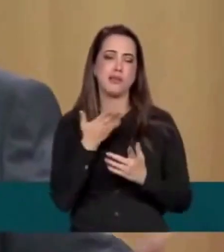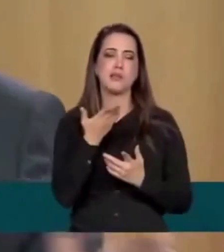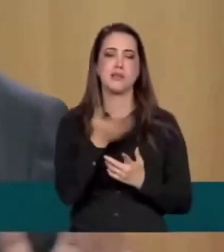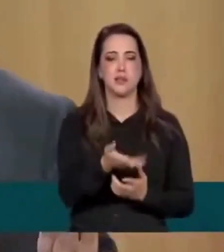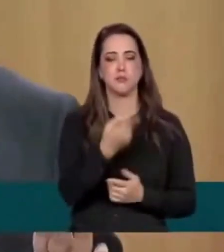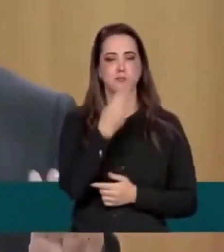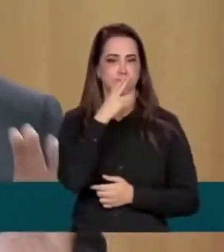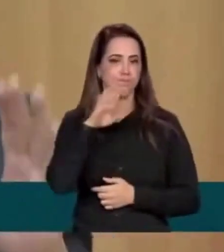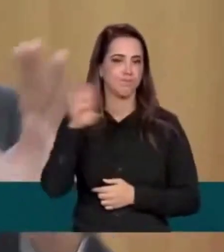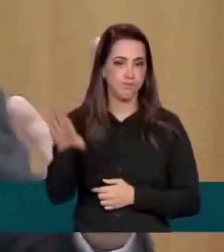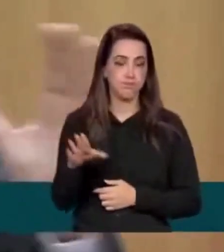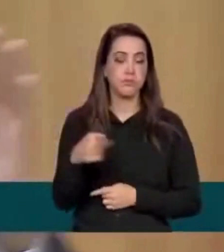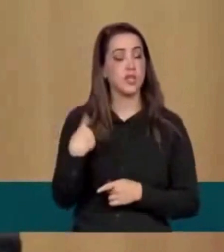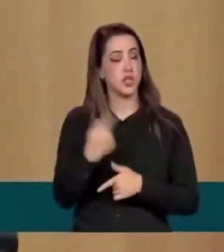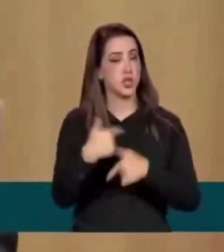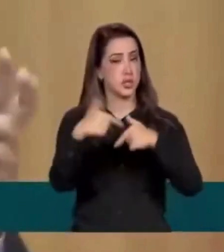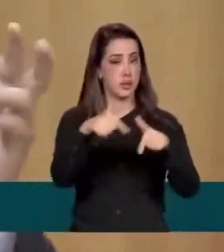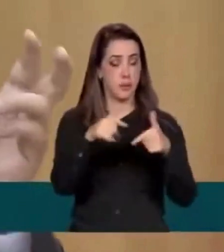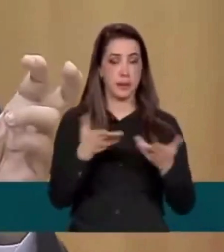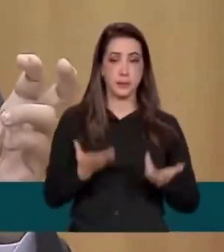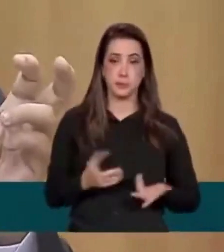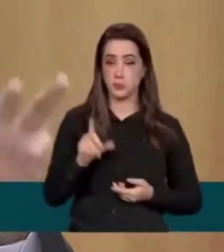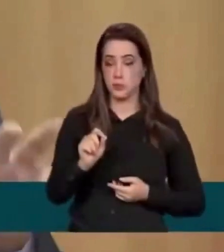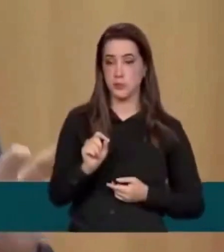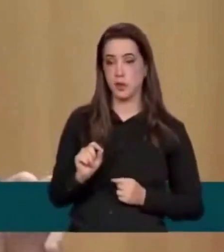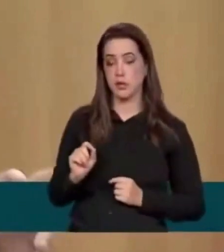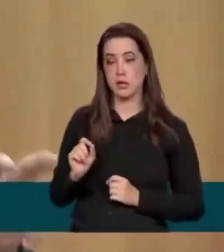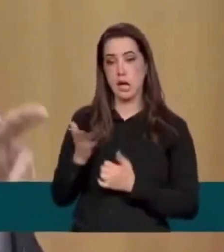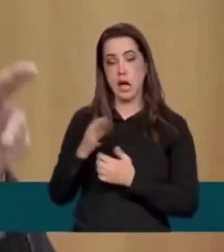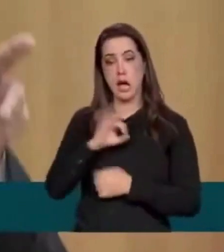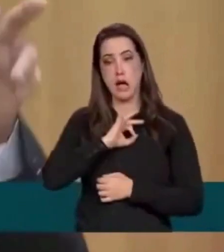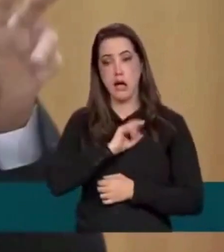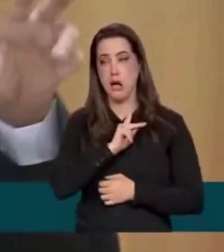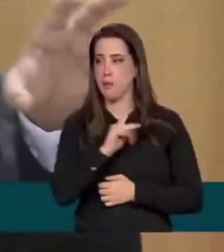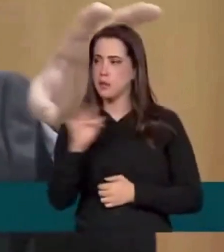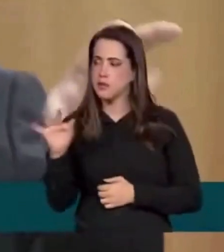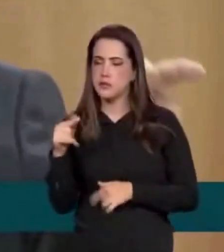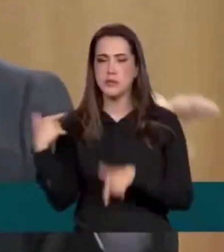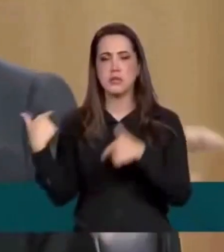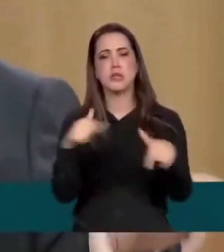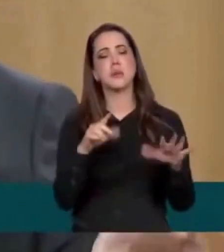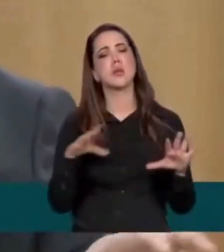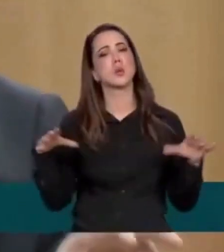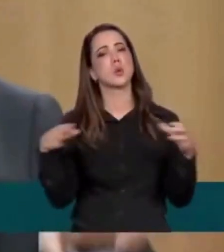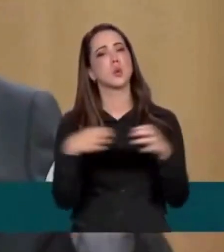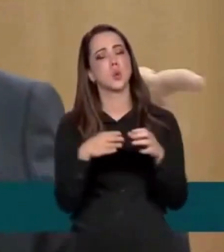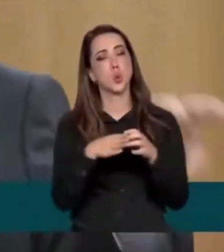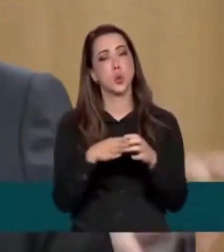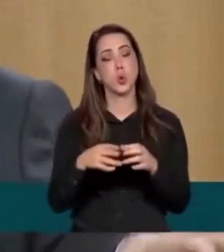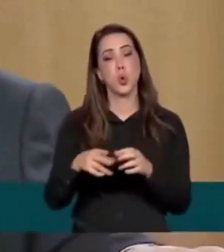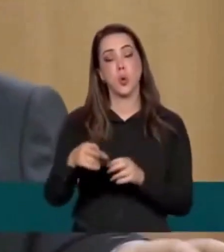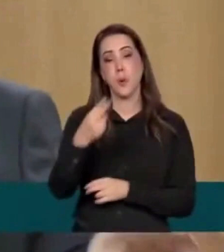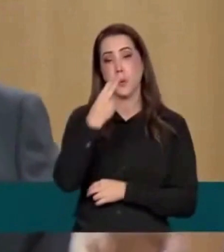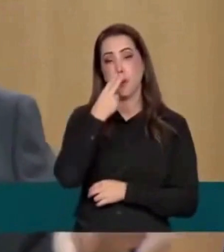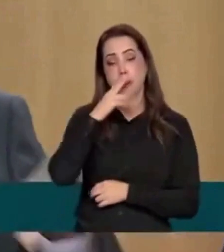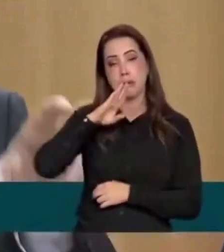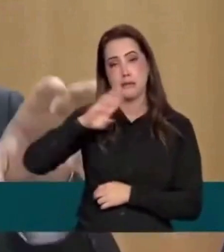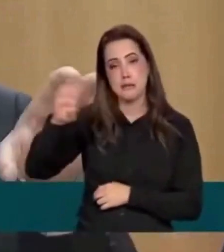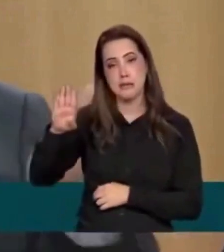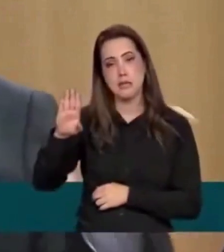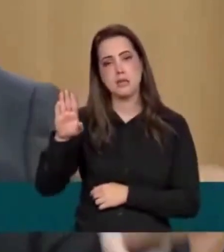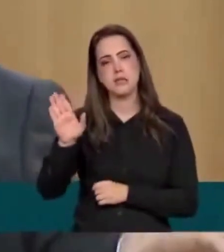intensificando. Basicamente, a Polícia Federal está atuando em relação aos grupos nazistas,